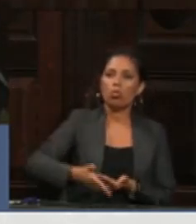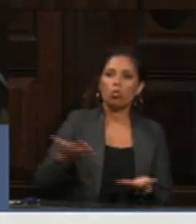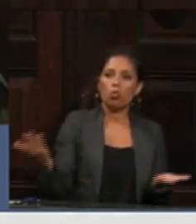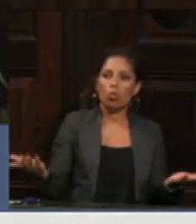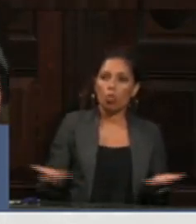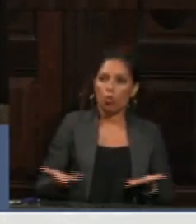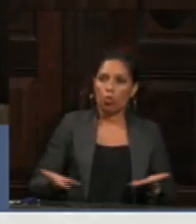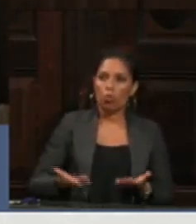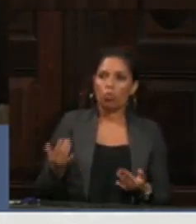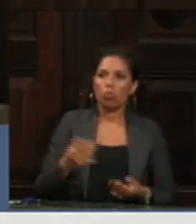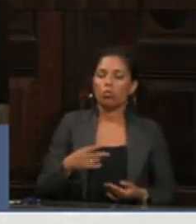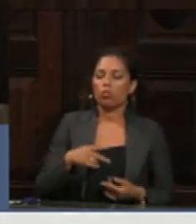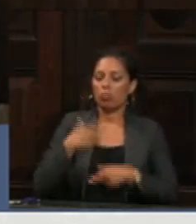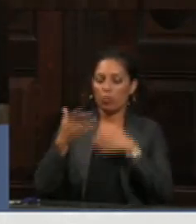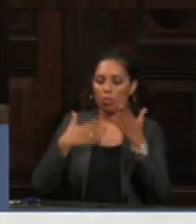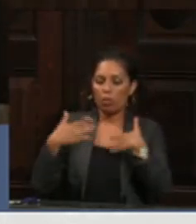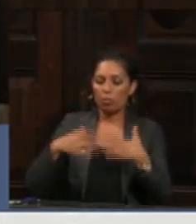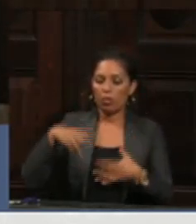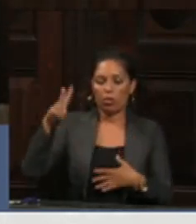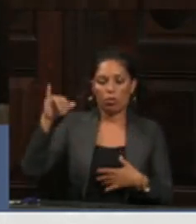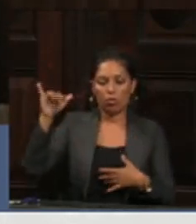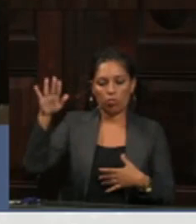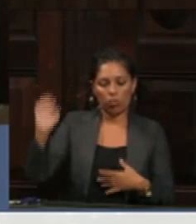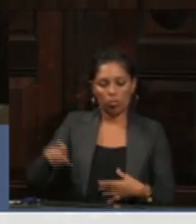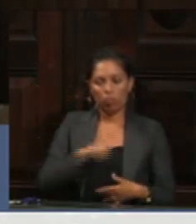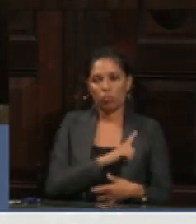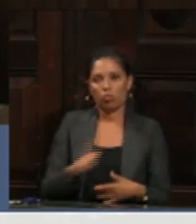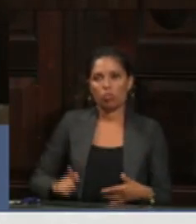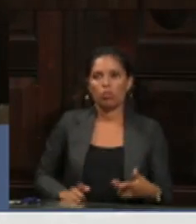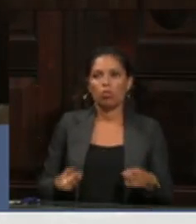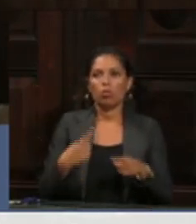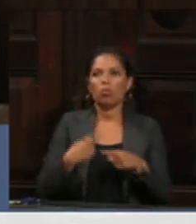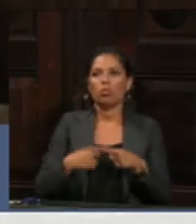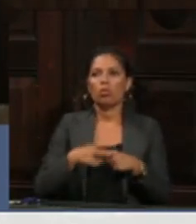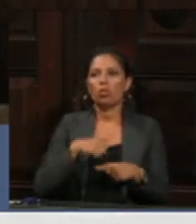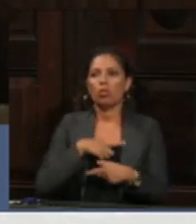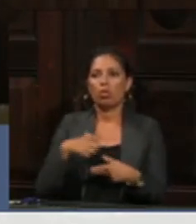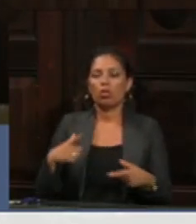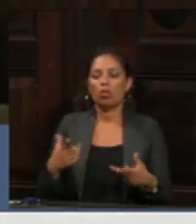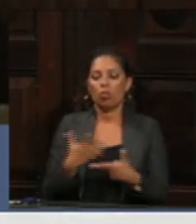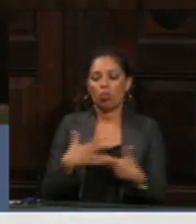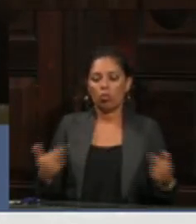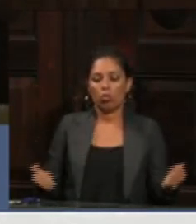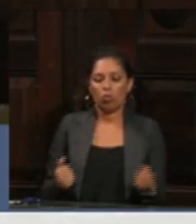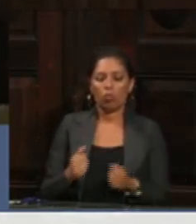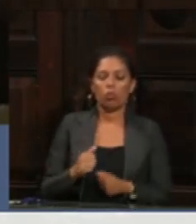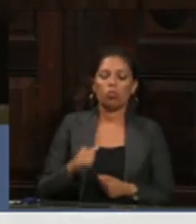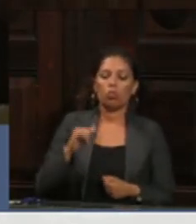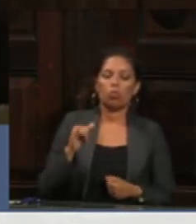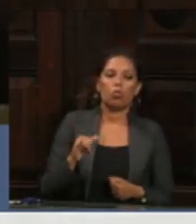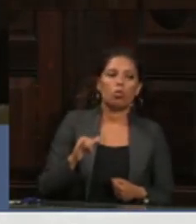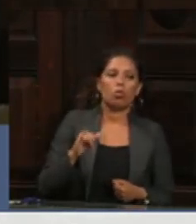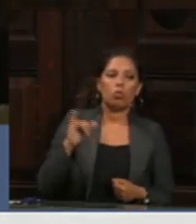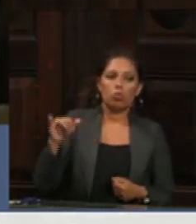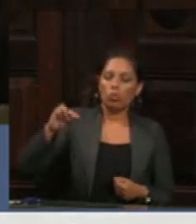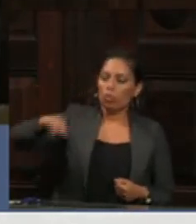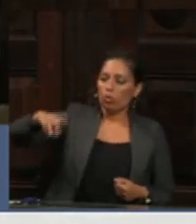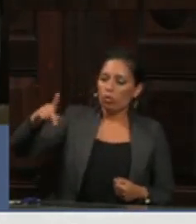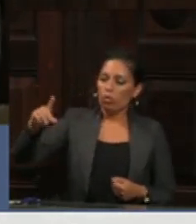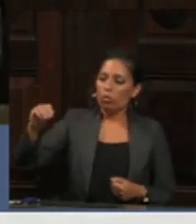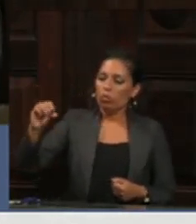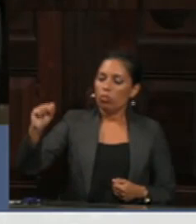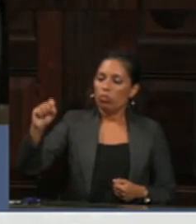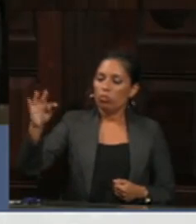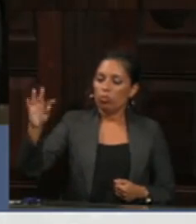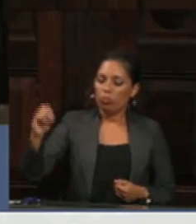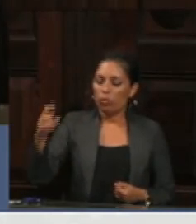vice-governador, porque tem algumas questões de imposto, de percentual, de alíquota, que precisamos corrigir no